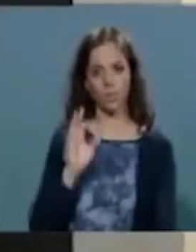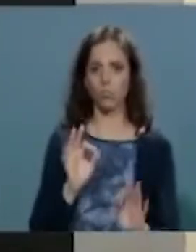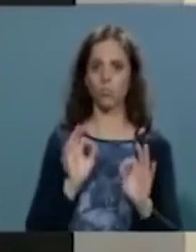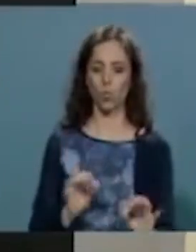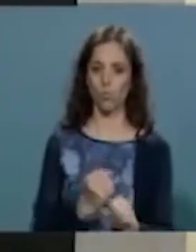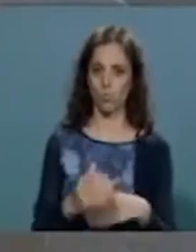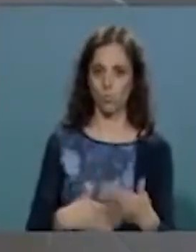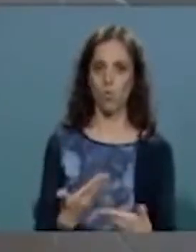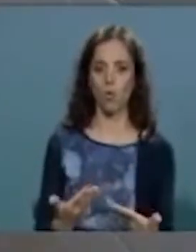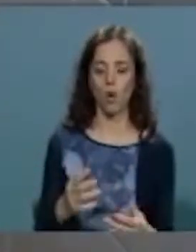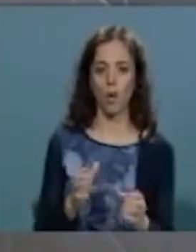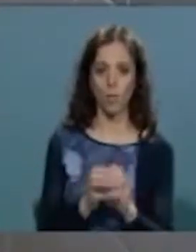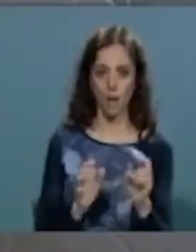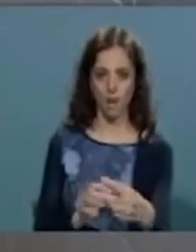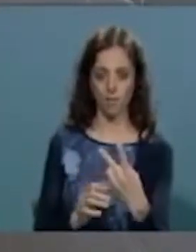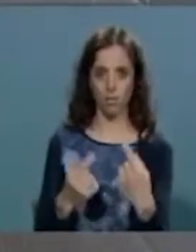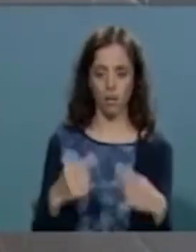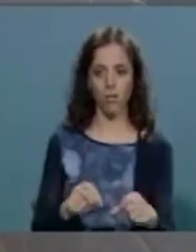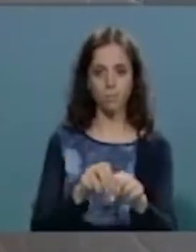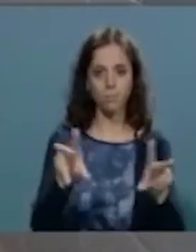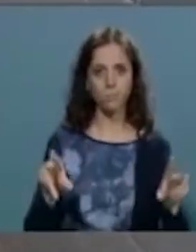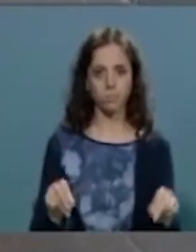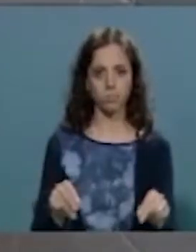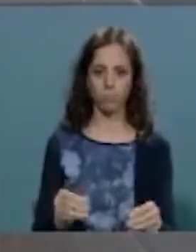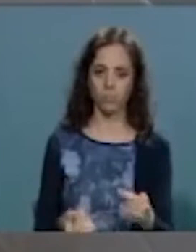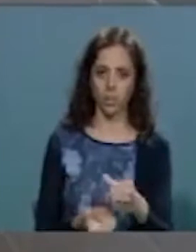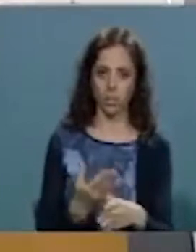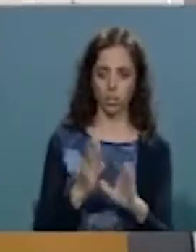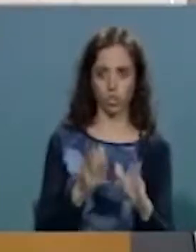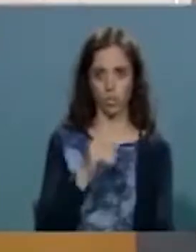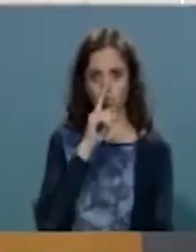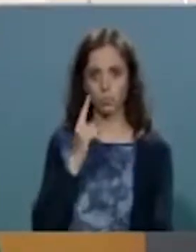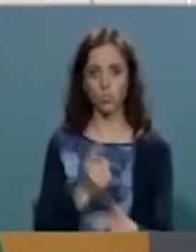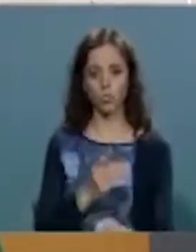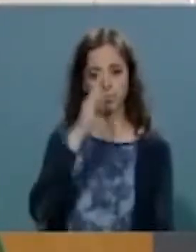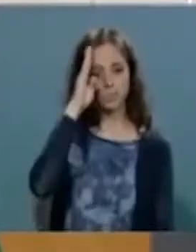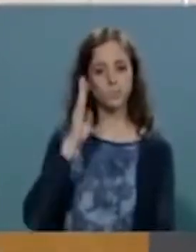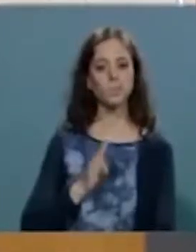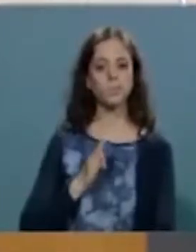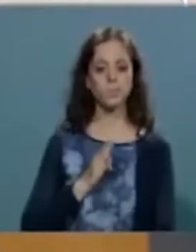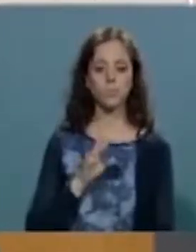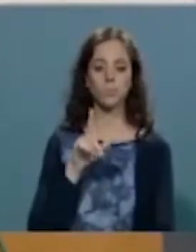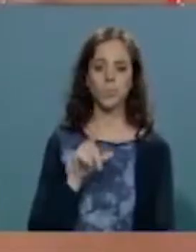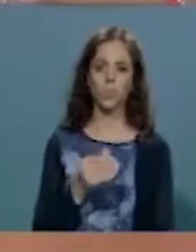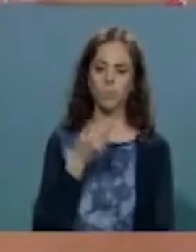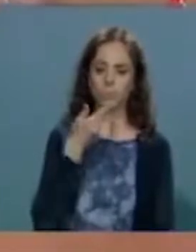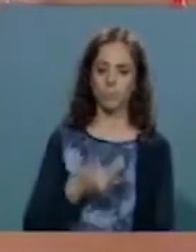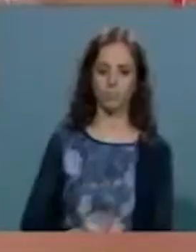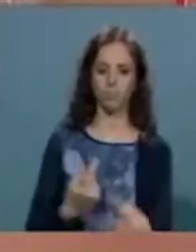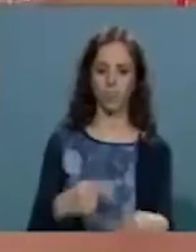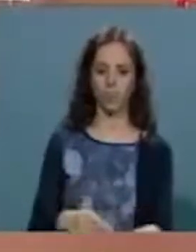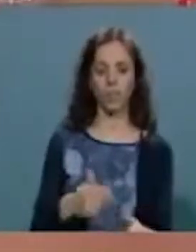pronto para efetuar a duas equipas de infecção formadas ao mesmo tempo os militares estão também habilitados